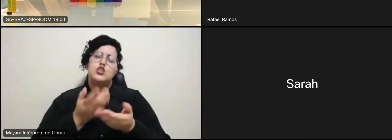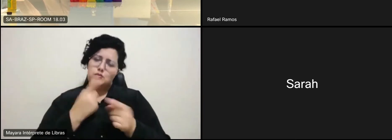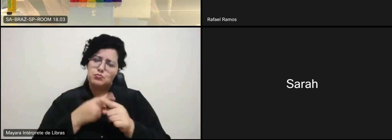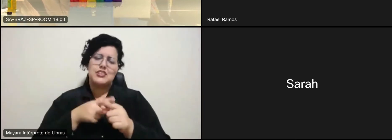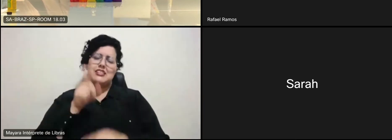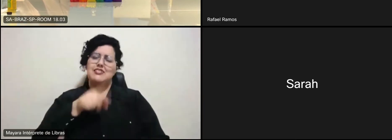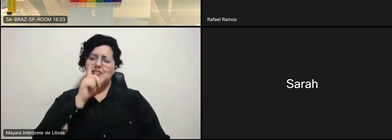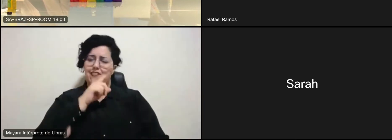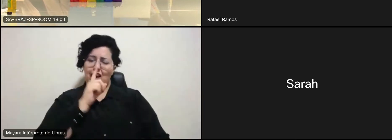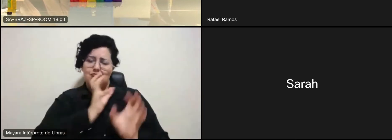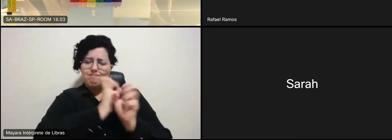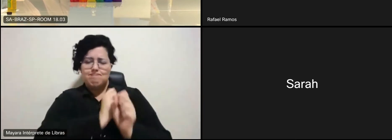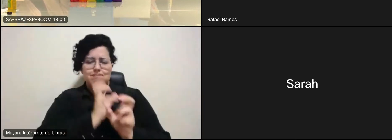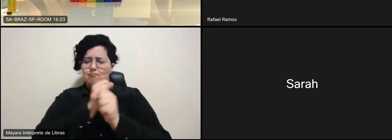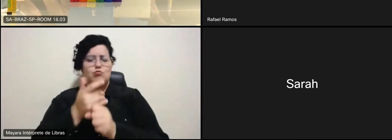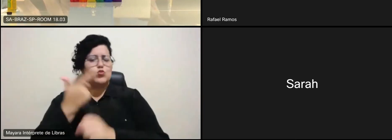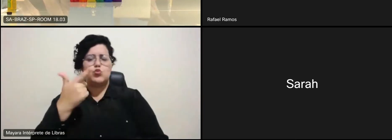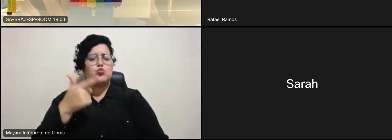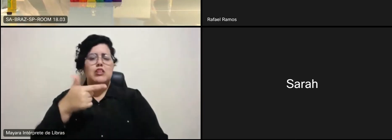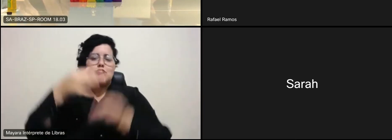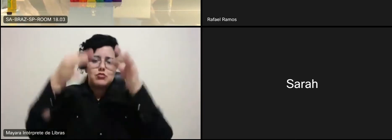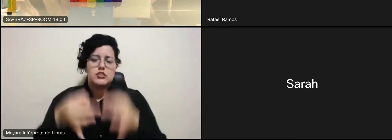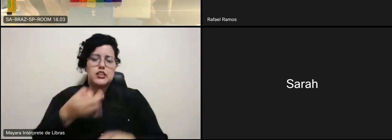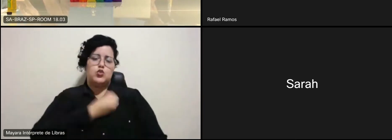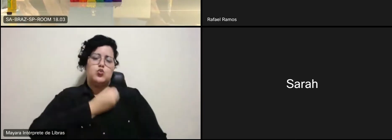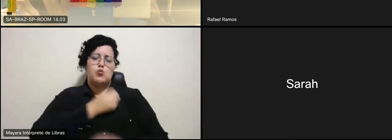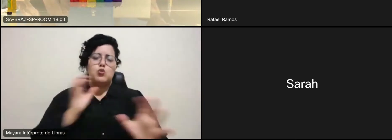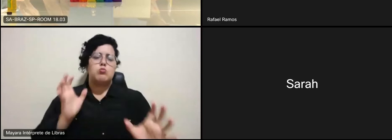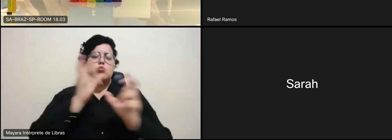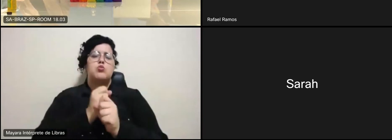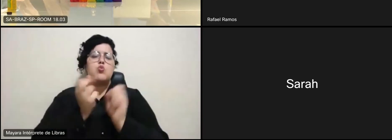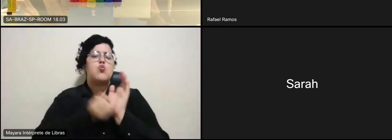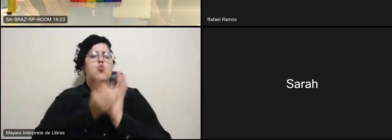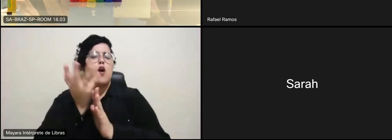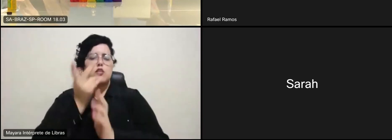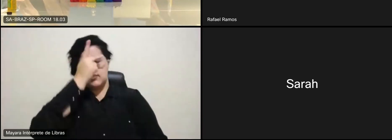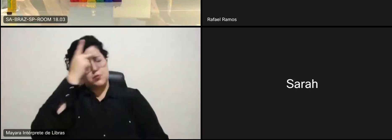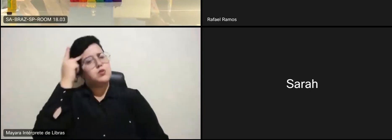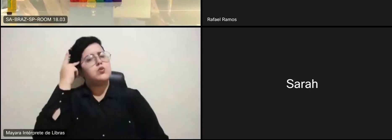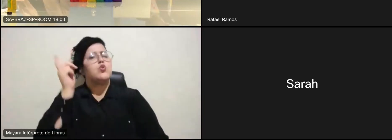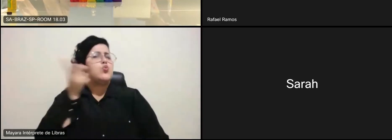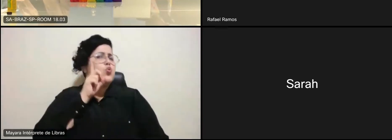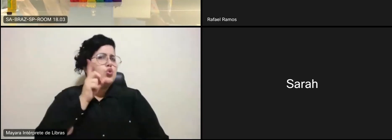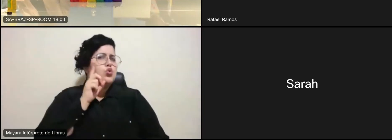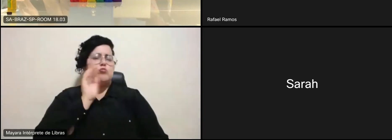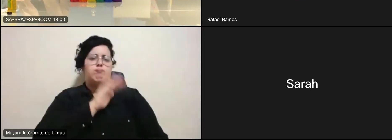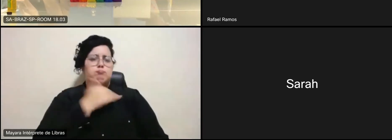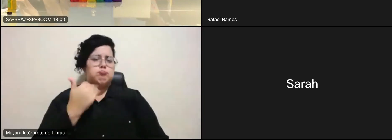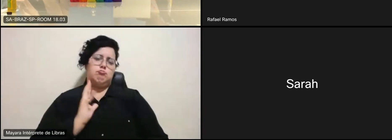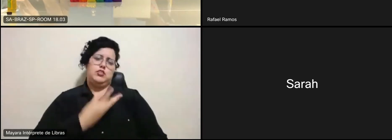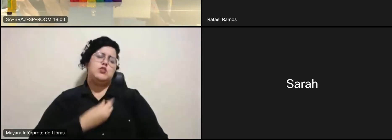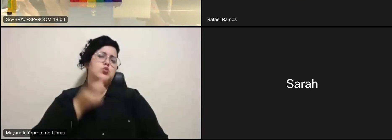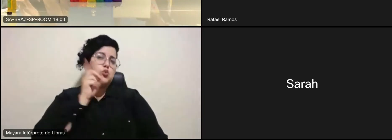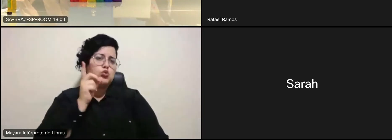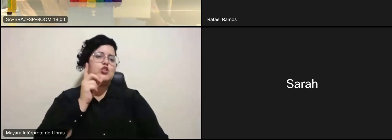falho quando a gente vai falar socialmente de quantas pessoas trans morrem por dia, né? A gente, enfim, tem um